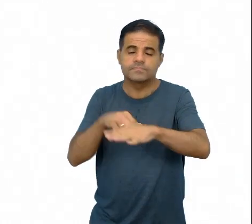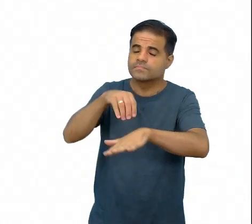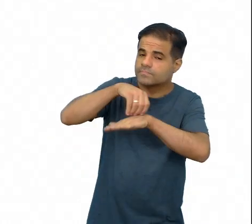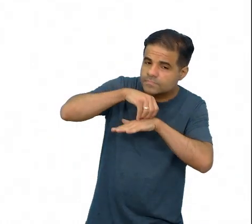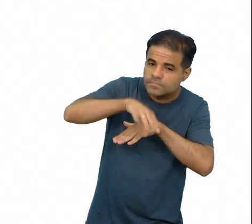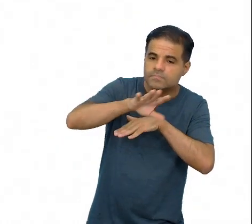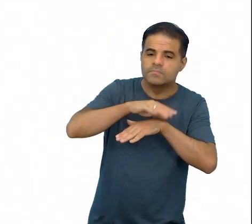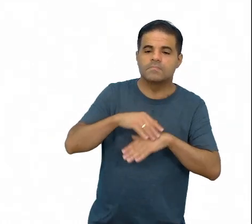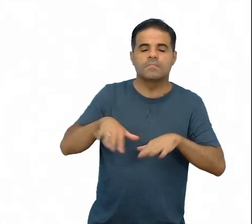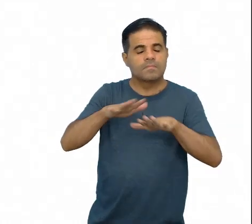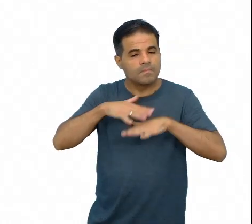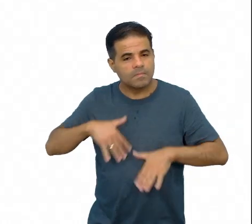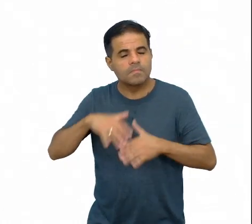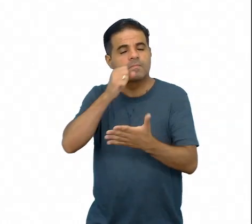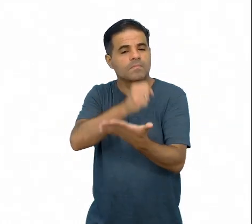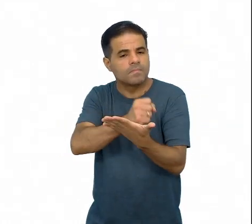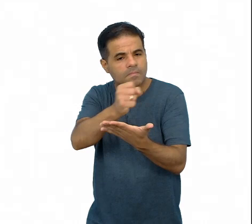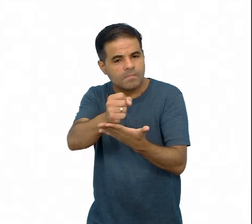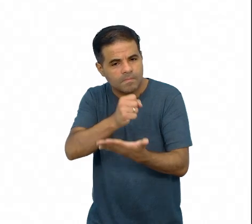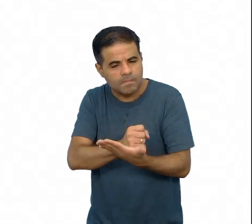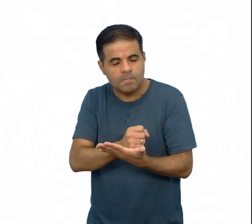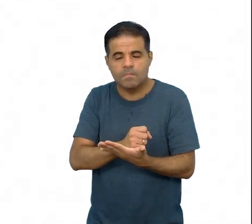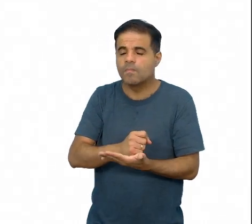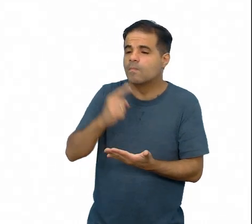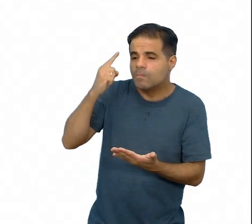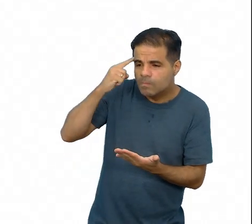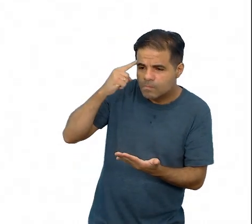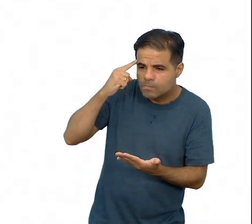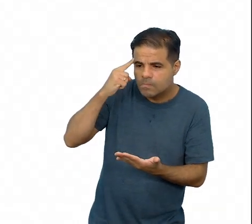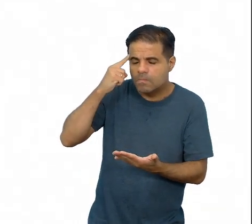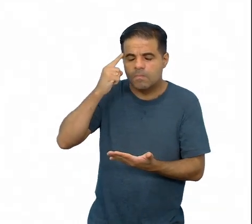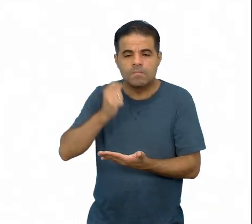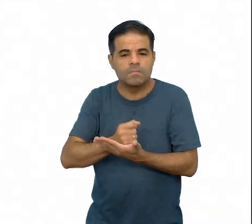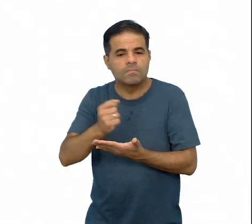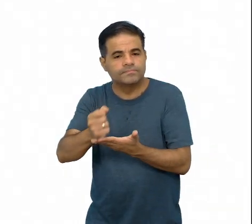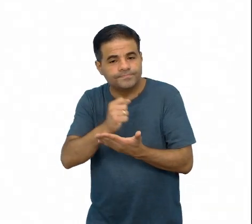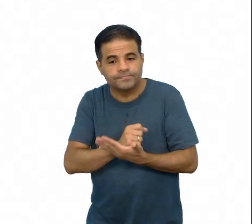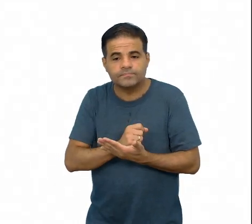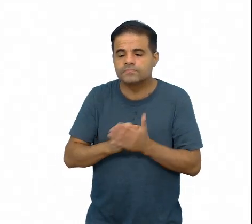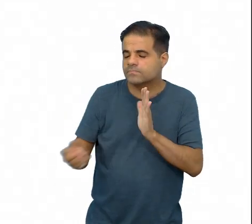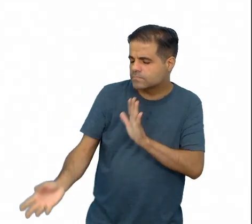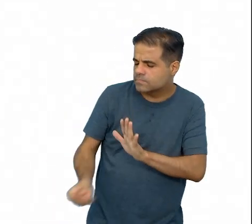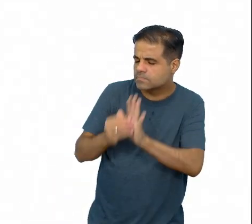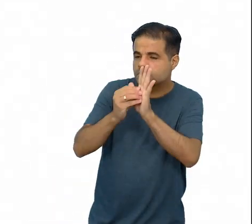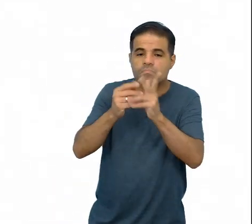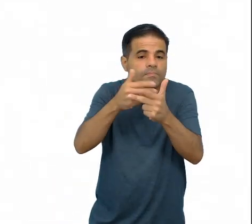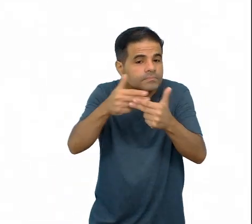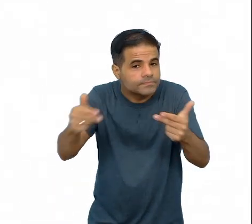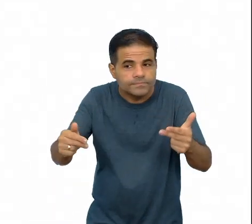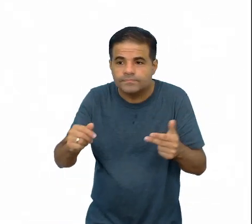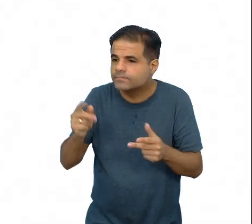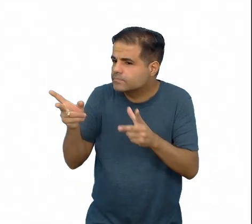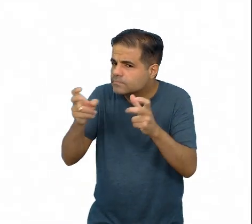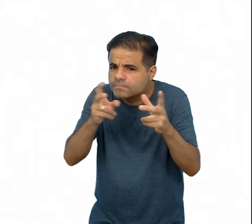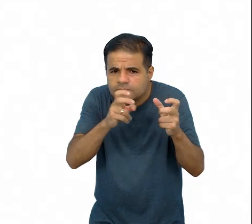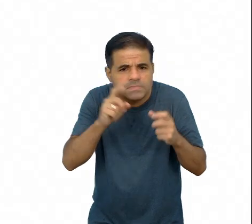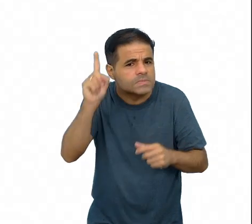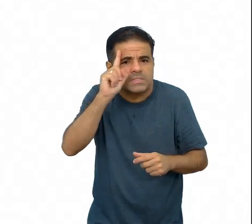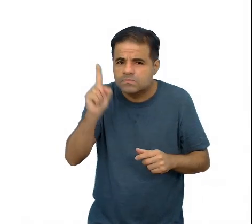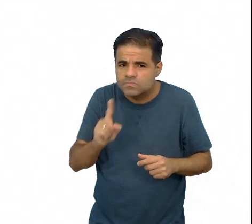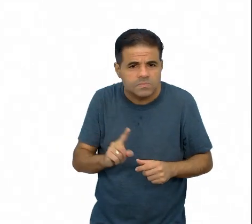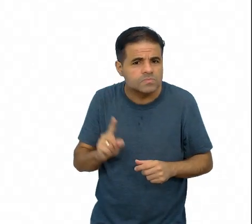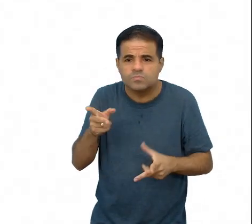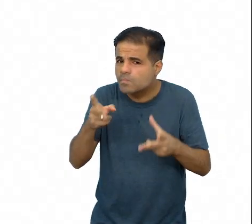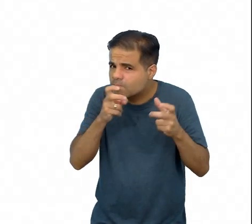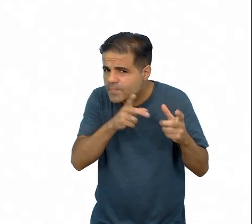institucionalizar, né, que é validar o que eles trouxeram ou acrescentar algo ali que eles não perceberam